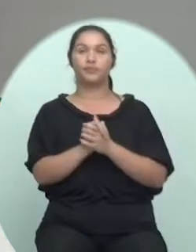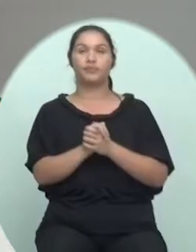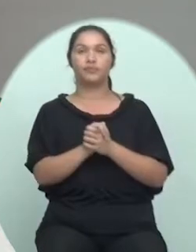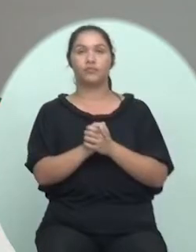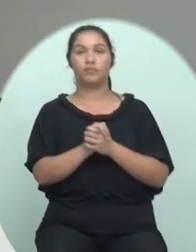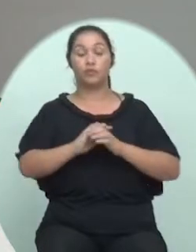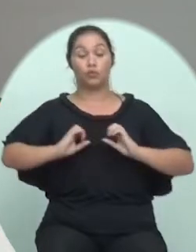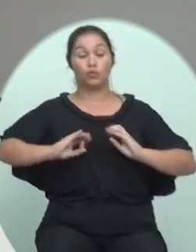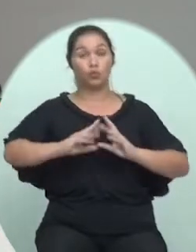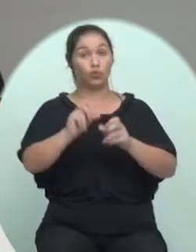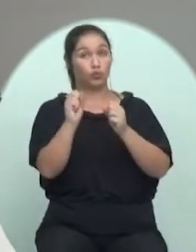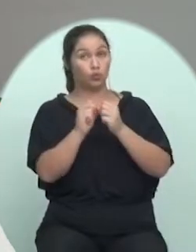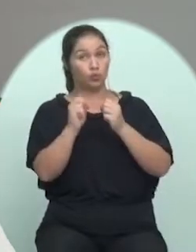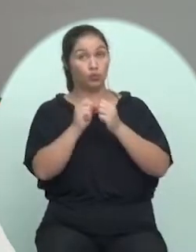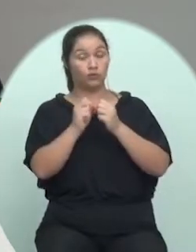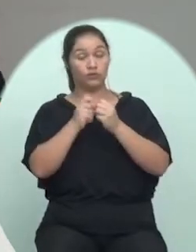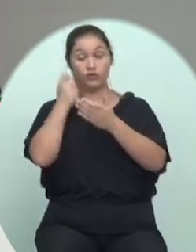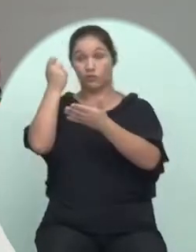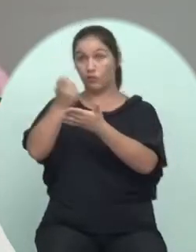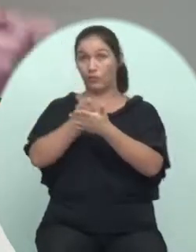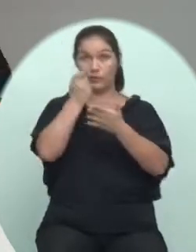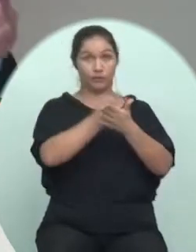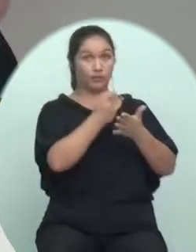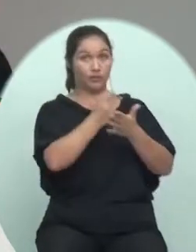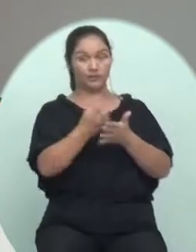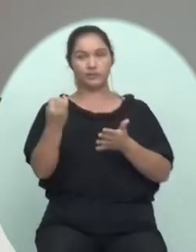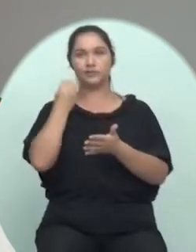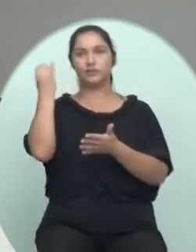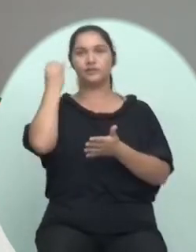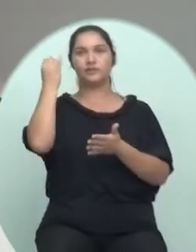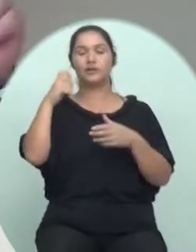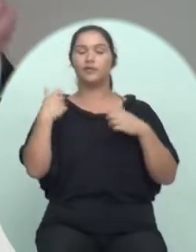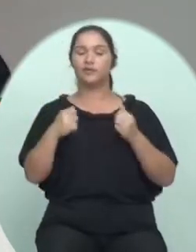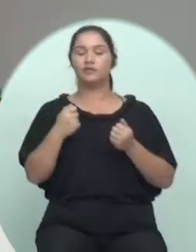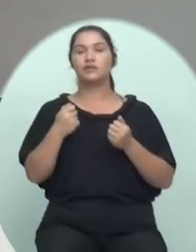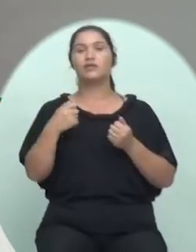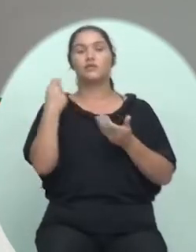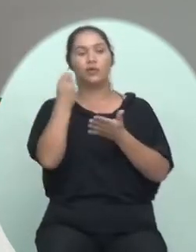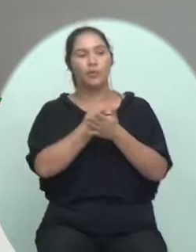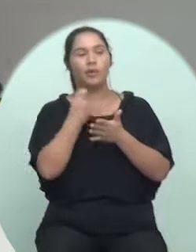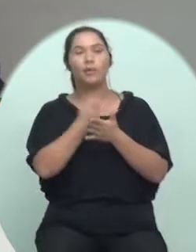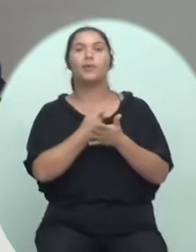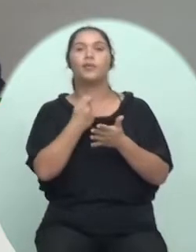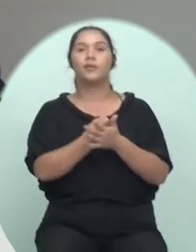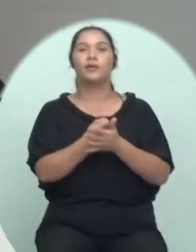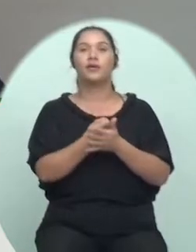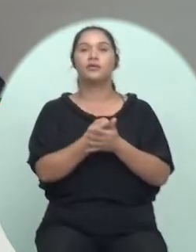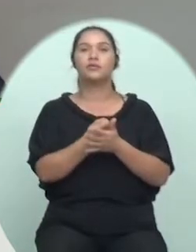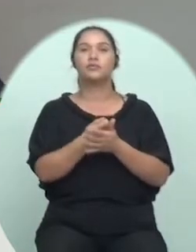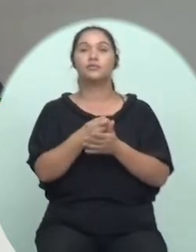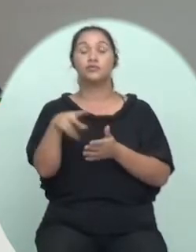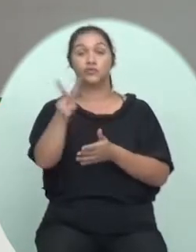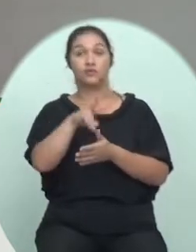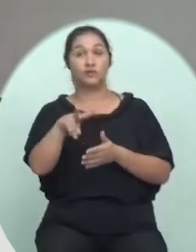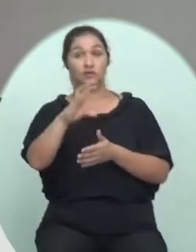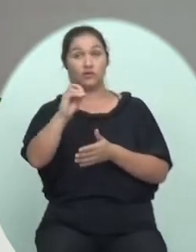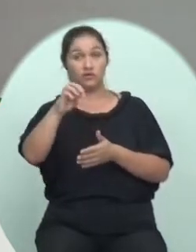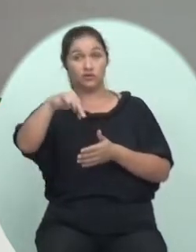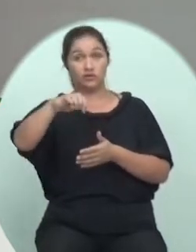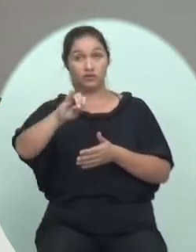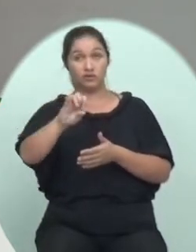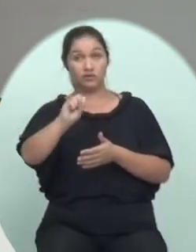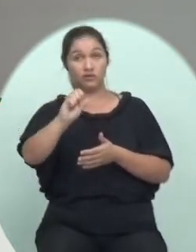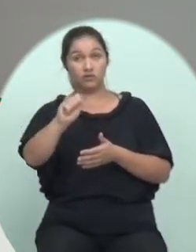cada gesto que a gente faz aqui de cobrança é importante. Vamos continuar cobrando, não só os vereadores da comissão, mas também todos